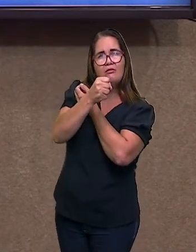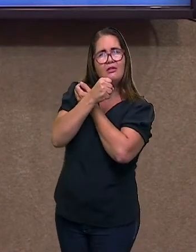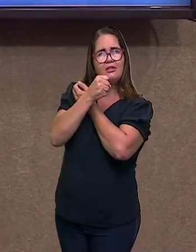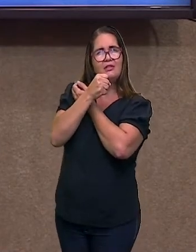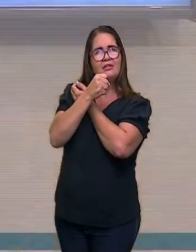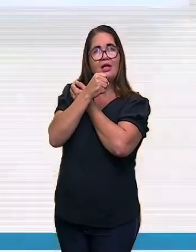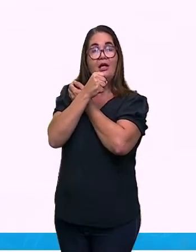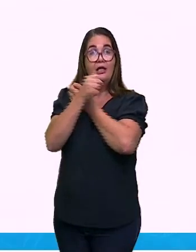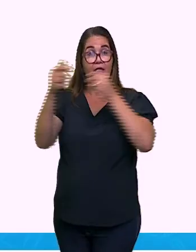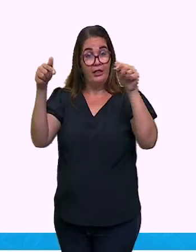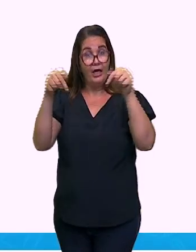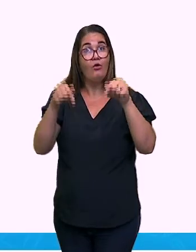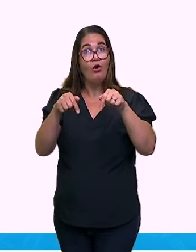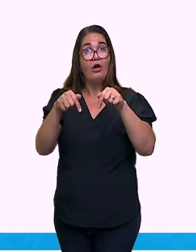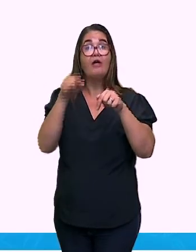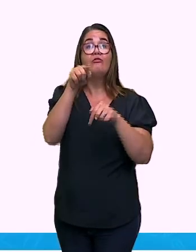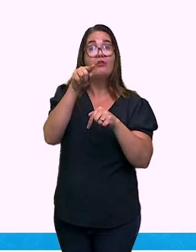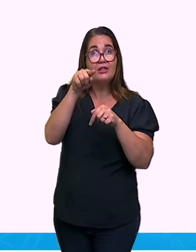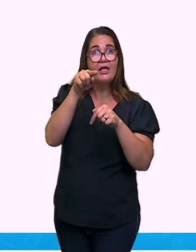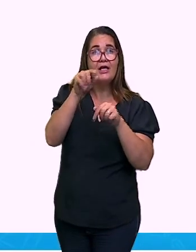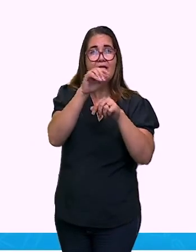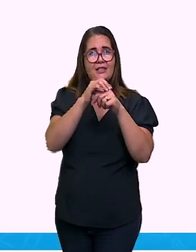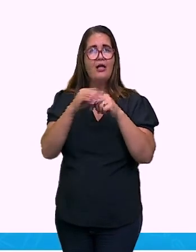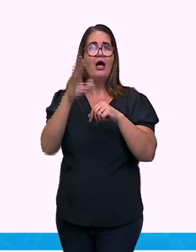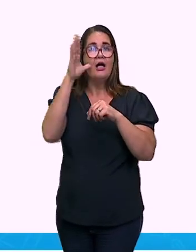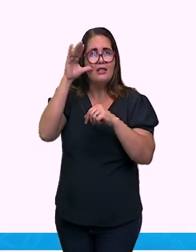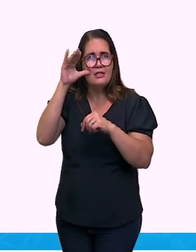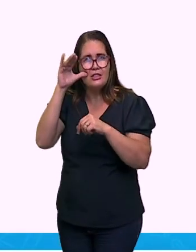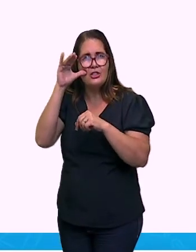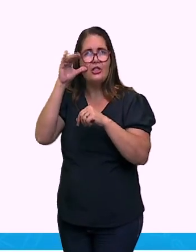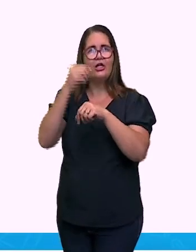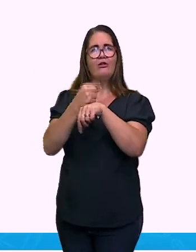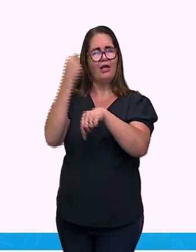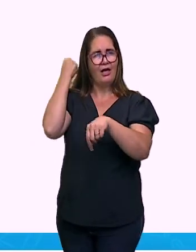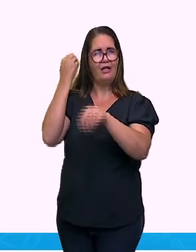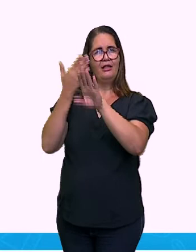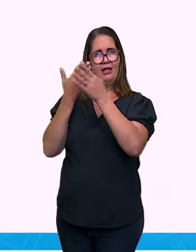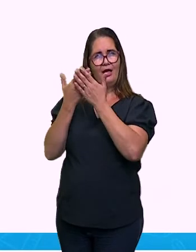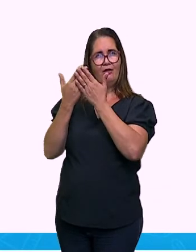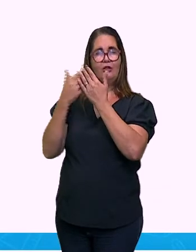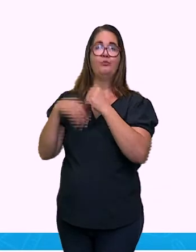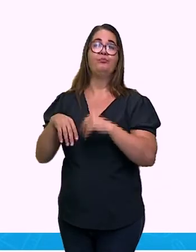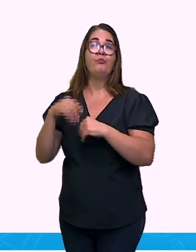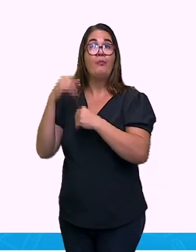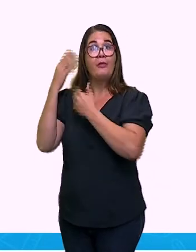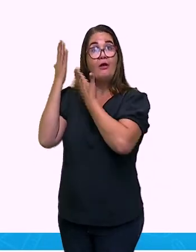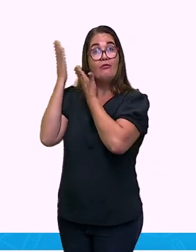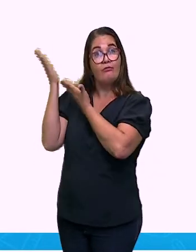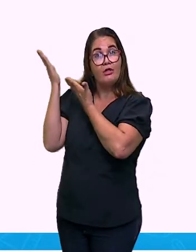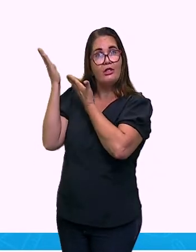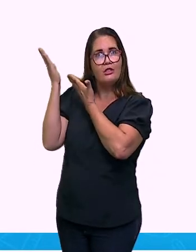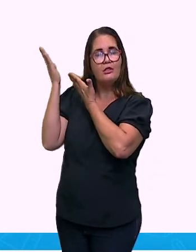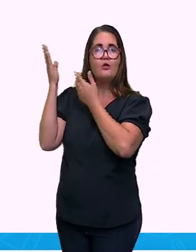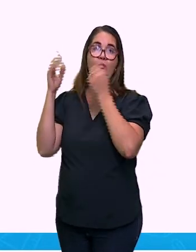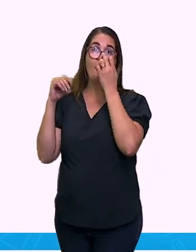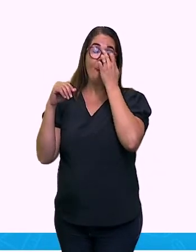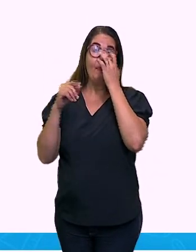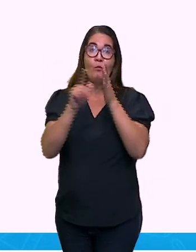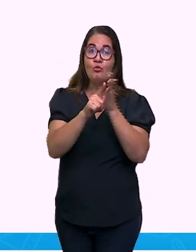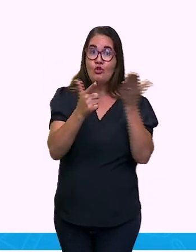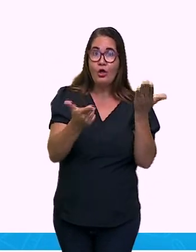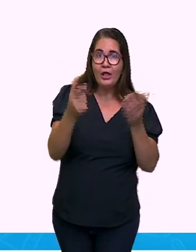vocês assistiram anteriormente. Vamos lá, aqui aparece o nome do jornal, Jornal SMED